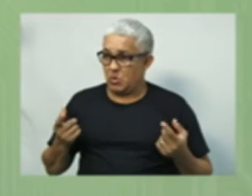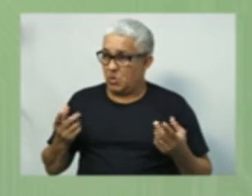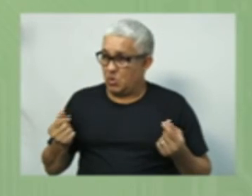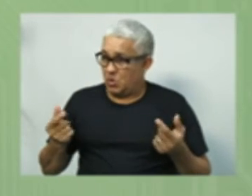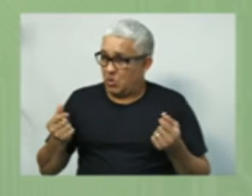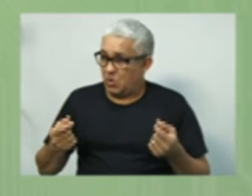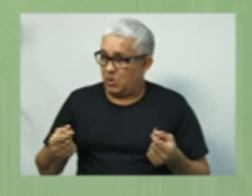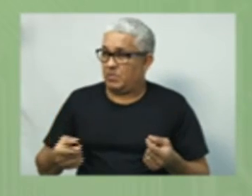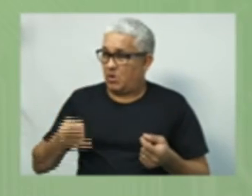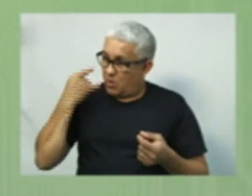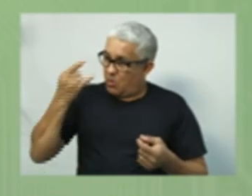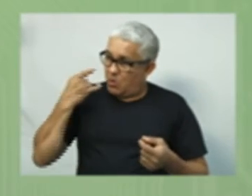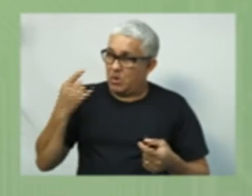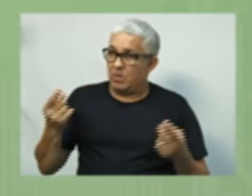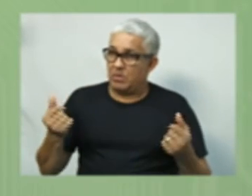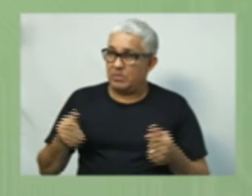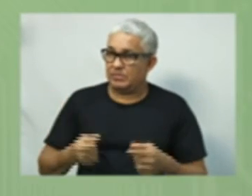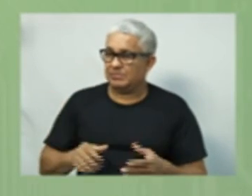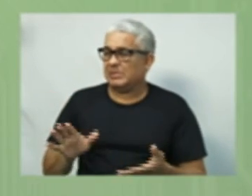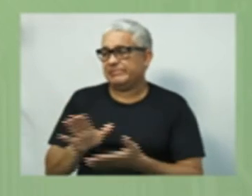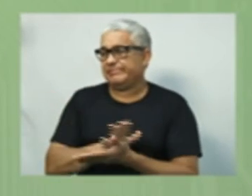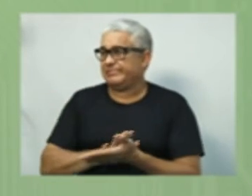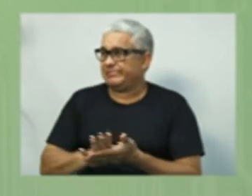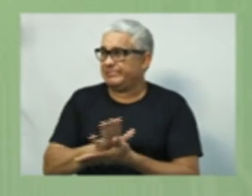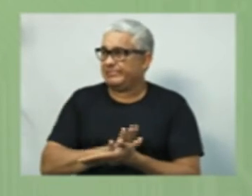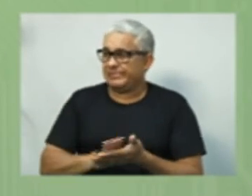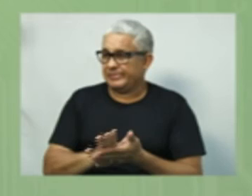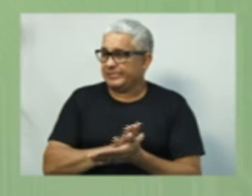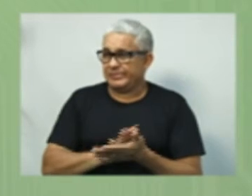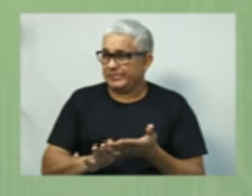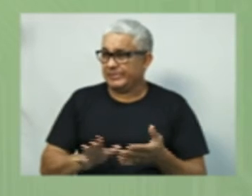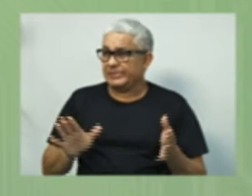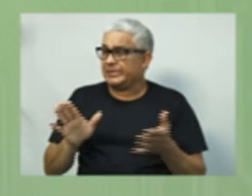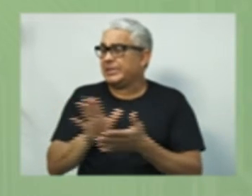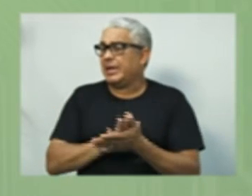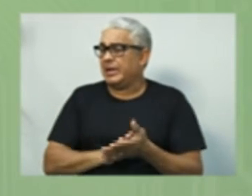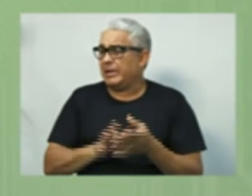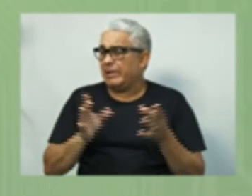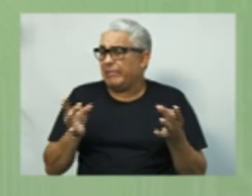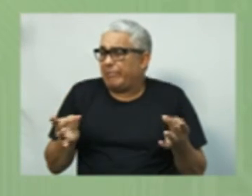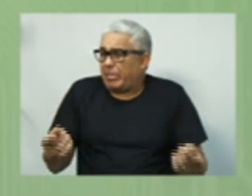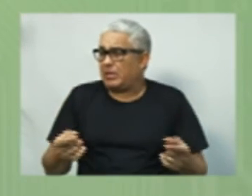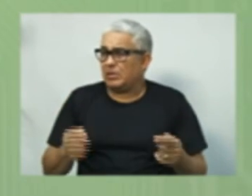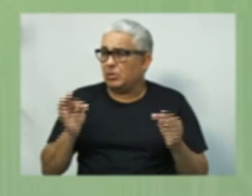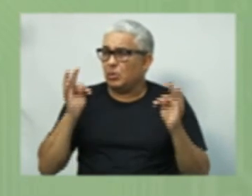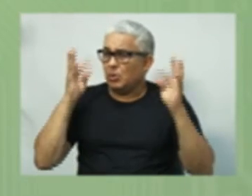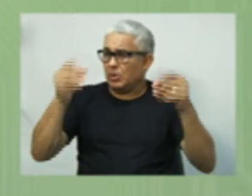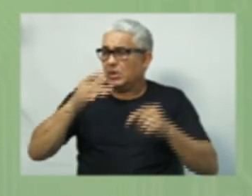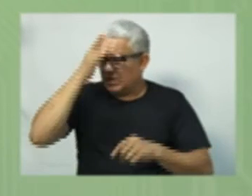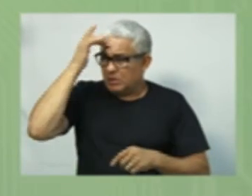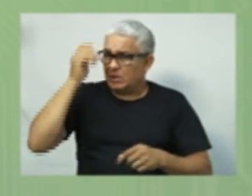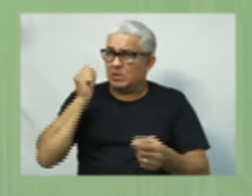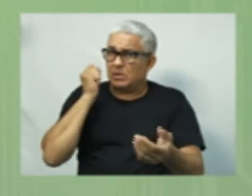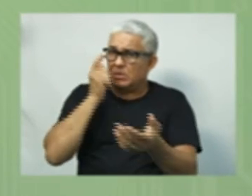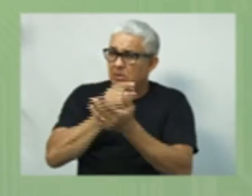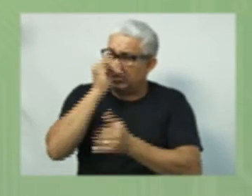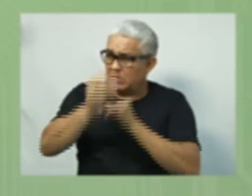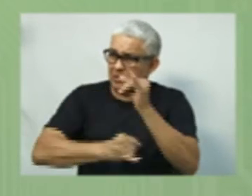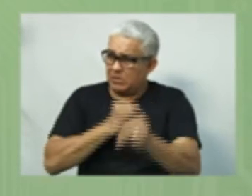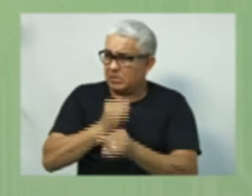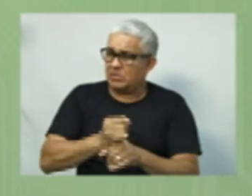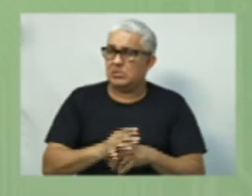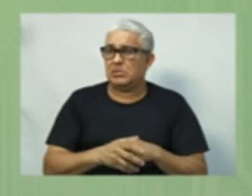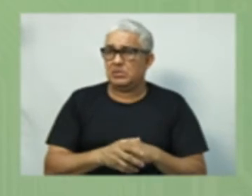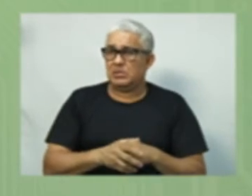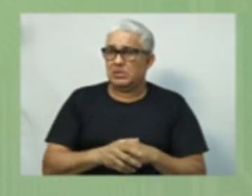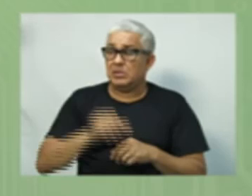Que nada! A loja está às moscas. Todo mundo compra computadores online agora. Mas o pior são os